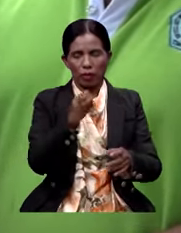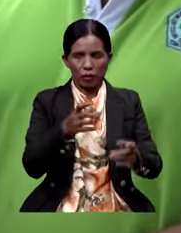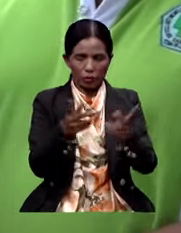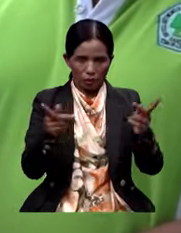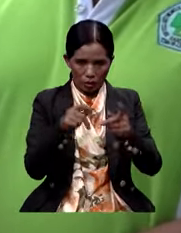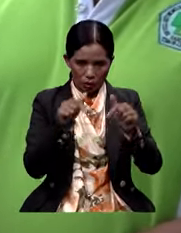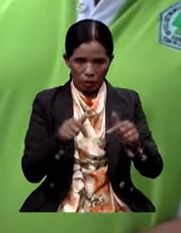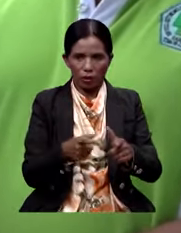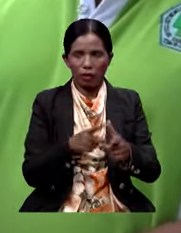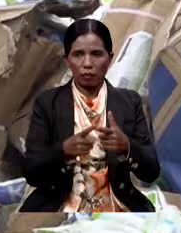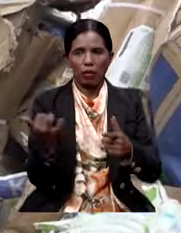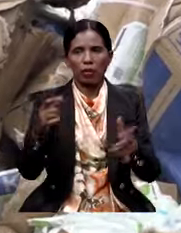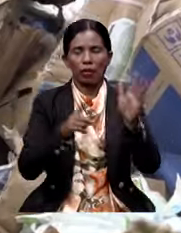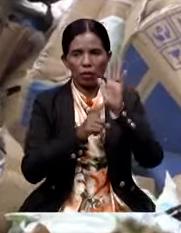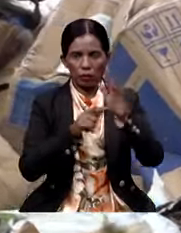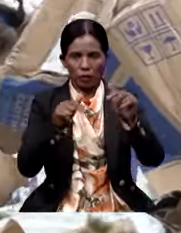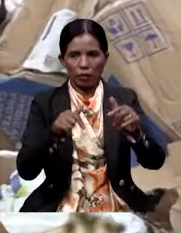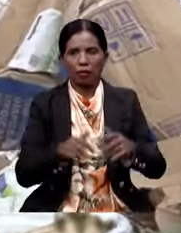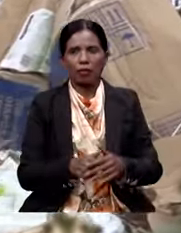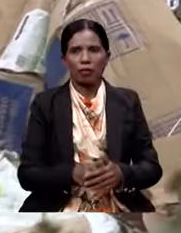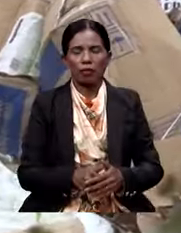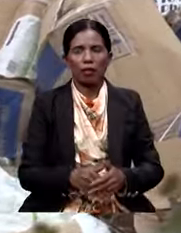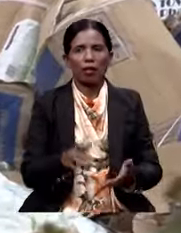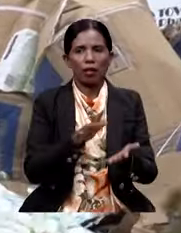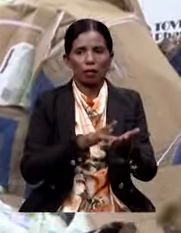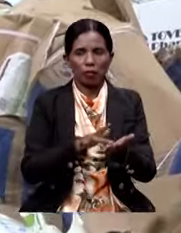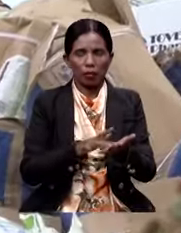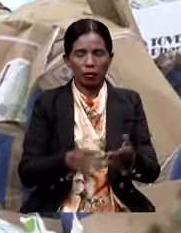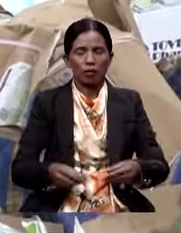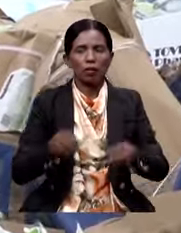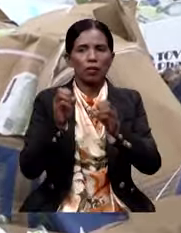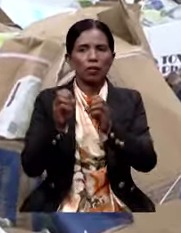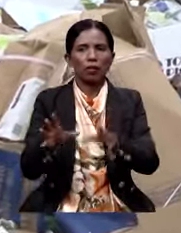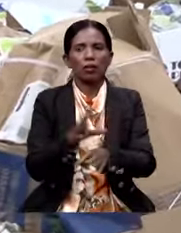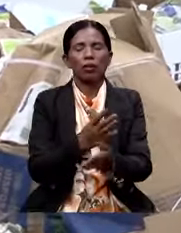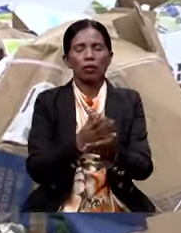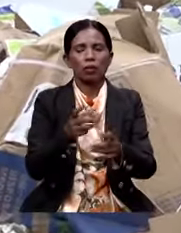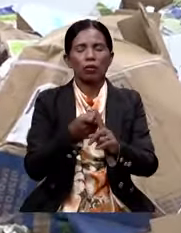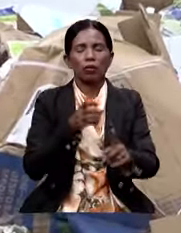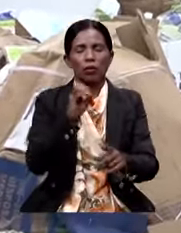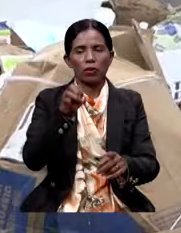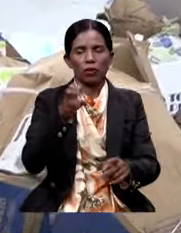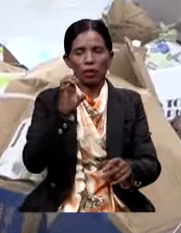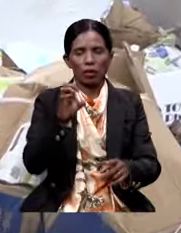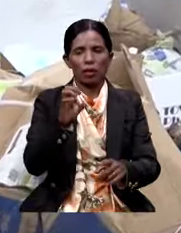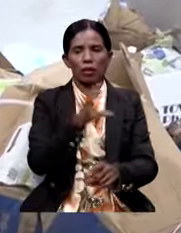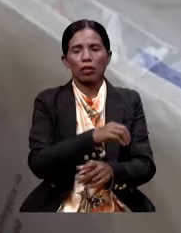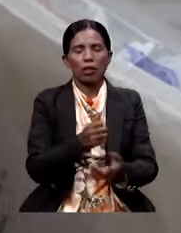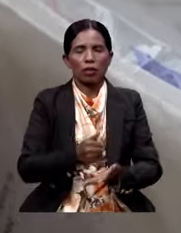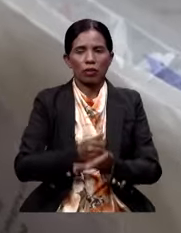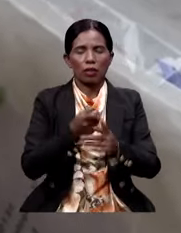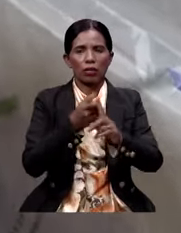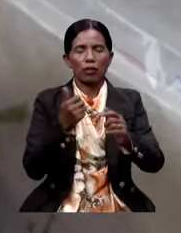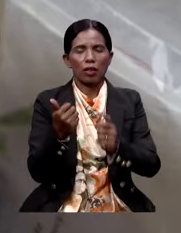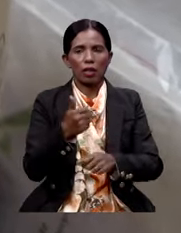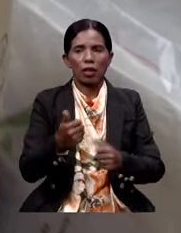né. Ai moruk no consumáveis nebe halo destruição, só se usa orçamento geral estado no apoio russi